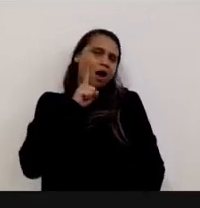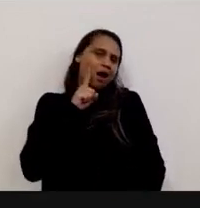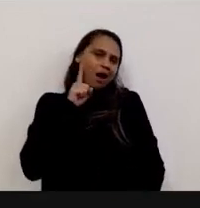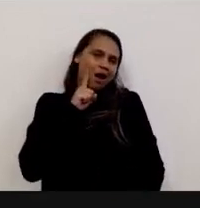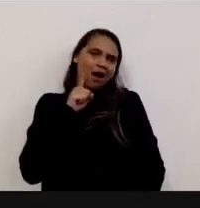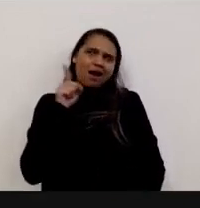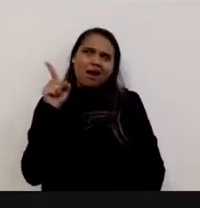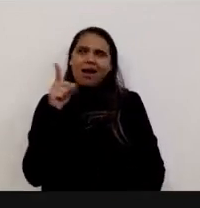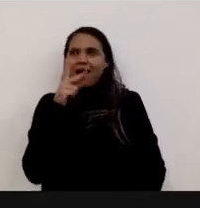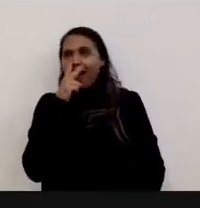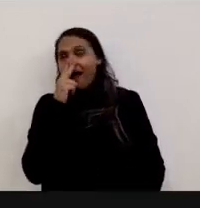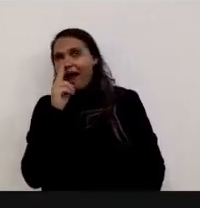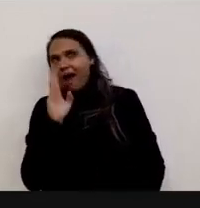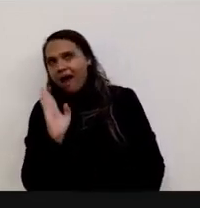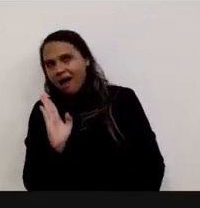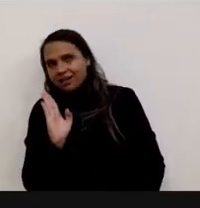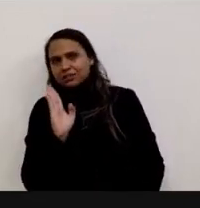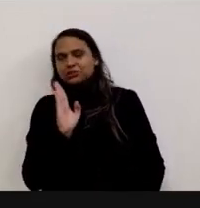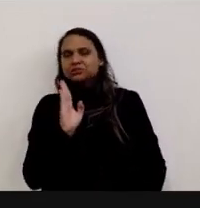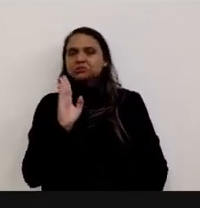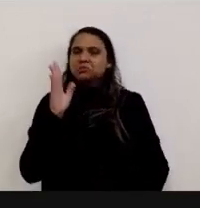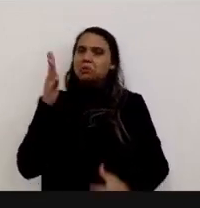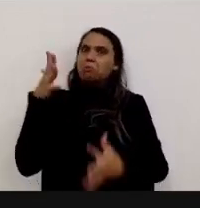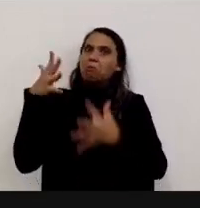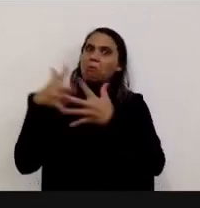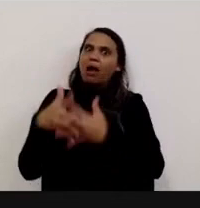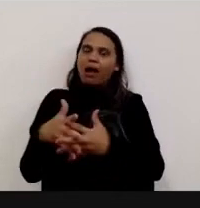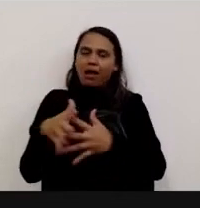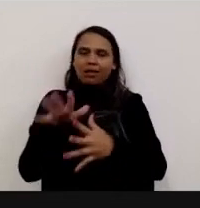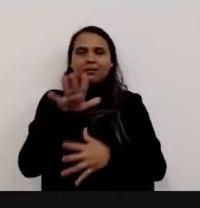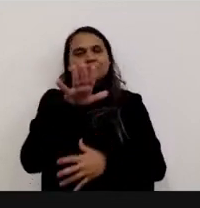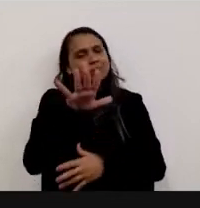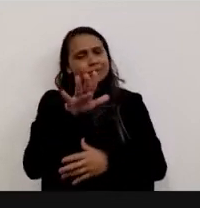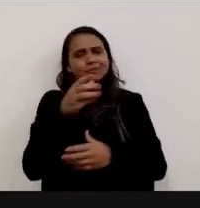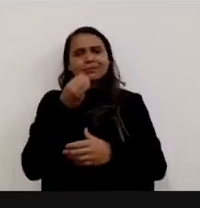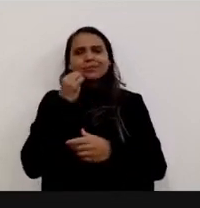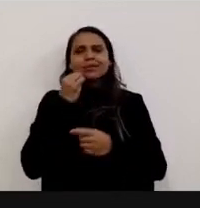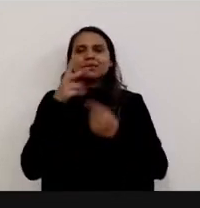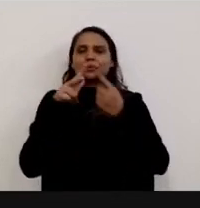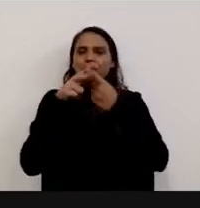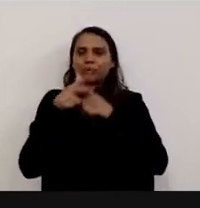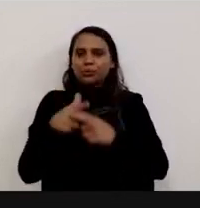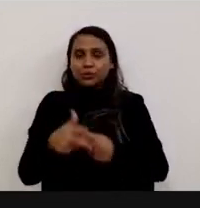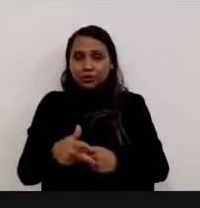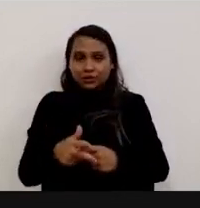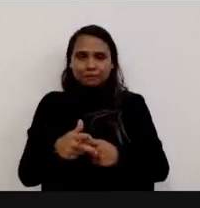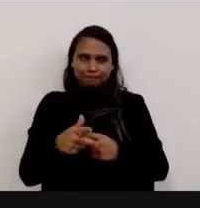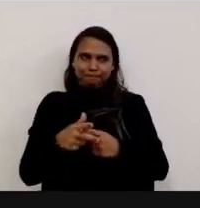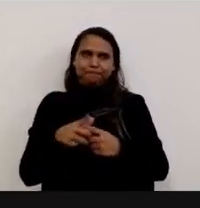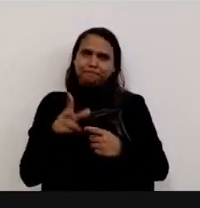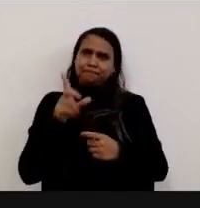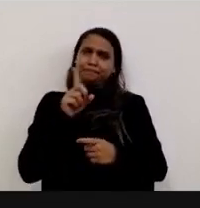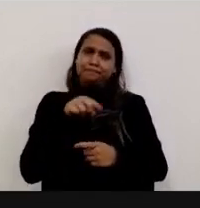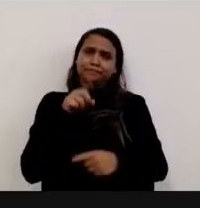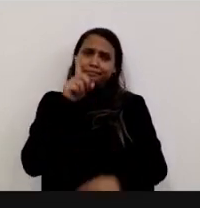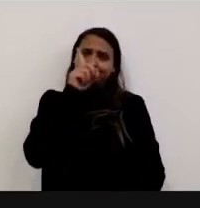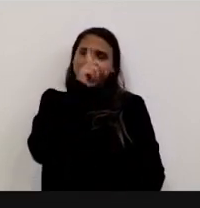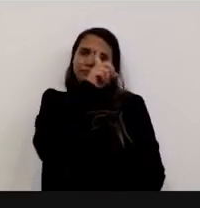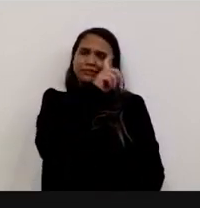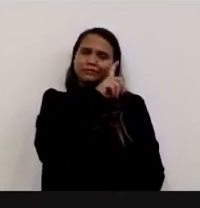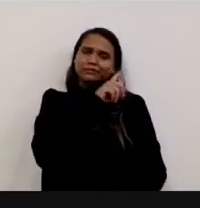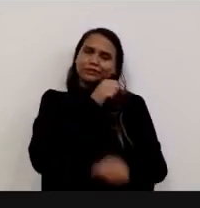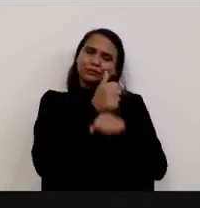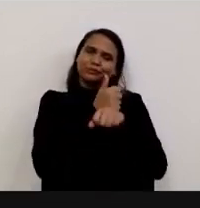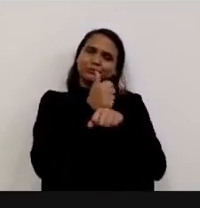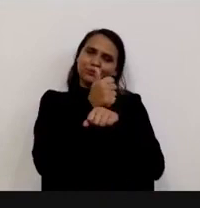ali são nomes próprios, né? E a gente vai tentando corrigir o que pode, mas realmente é um pouco difícil trabalhar essa